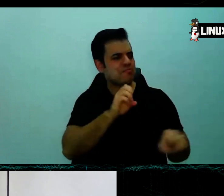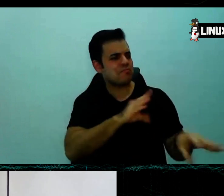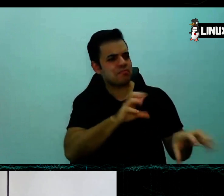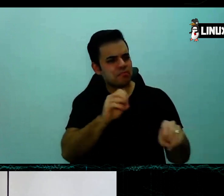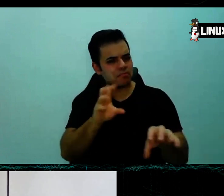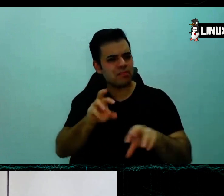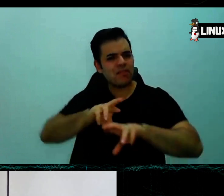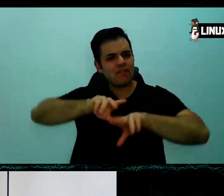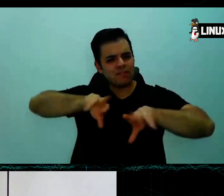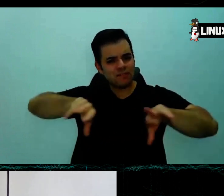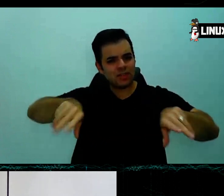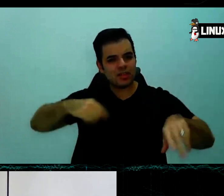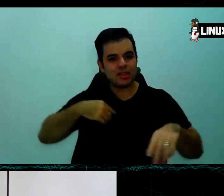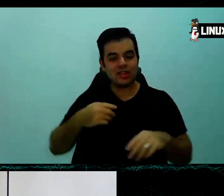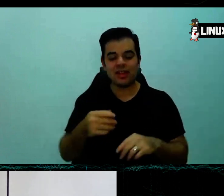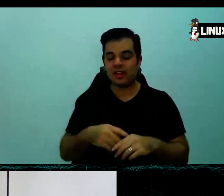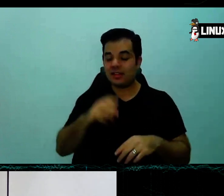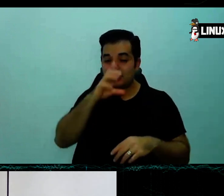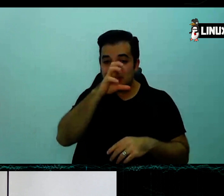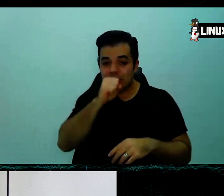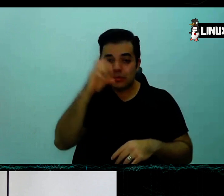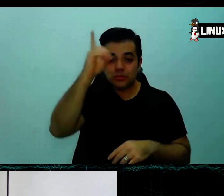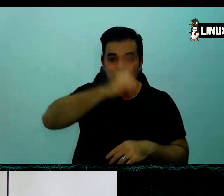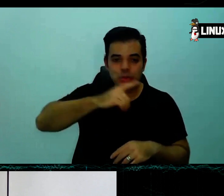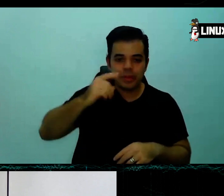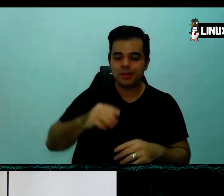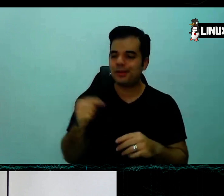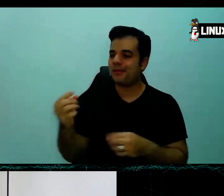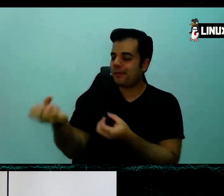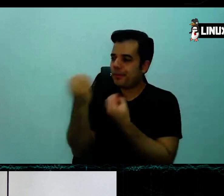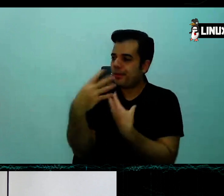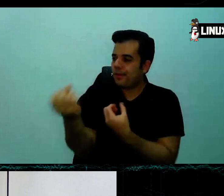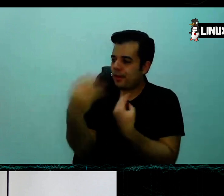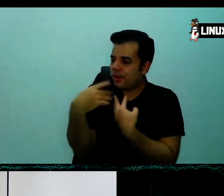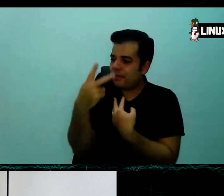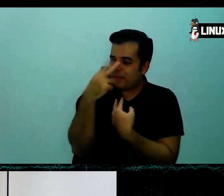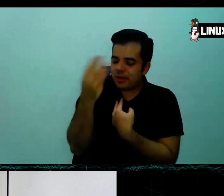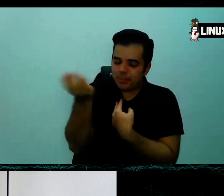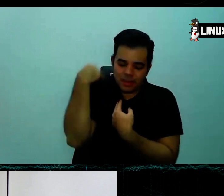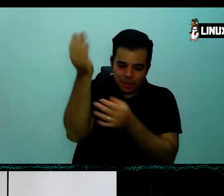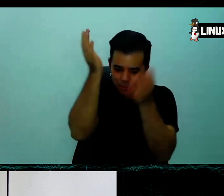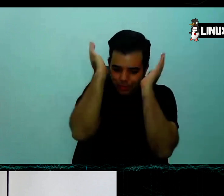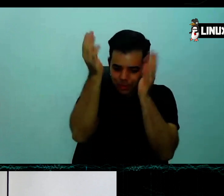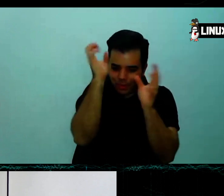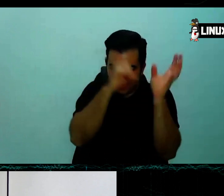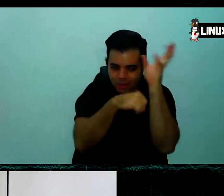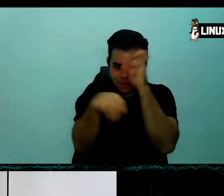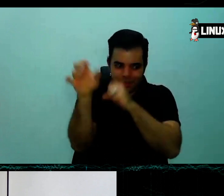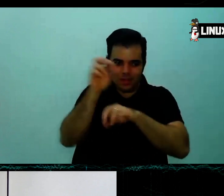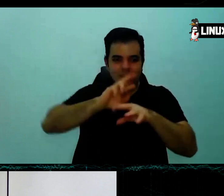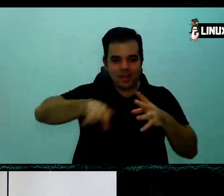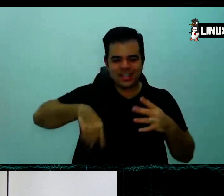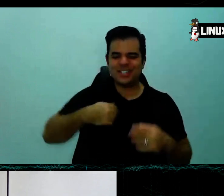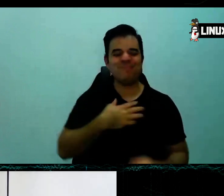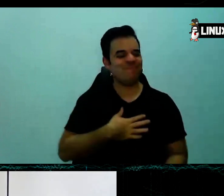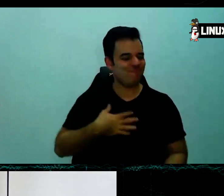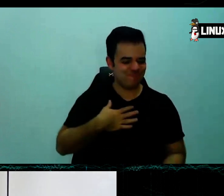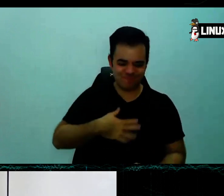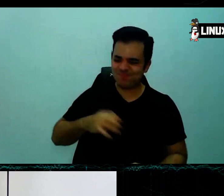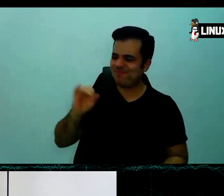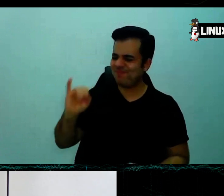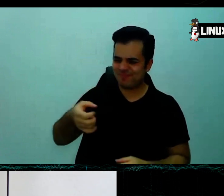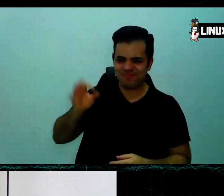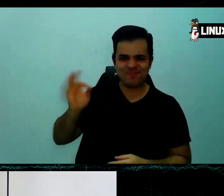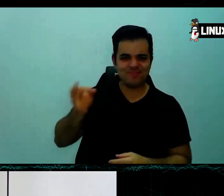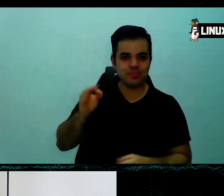toda, final de semana, eu dava aula pros burros aqui. Foda, mano. na universidade. Era muito divertido, mano. E aí fiz vários camaradas